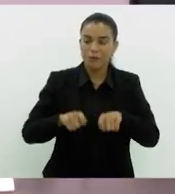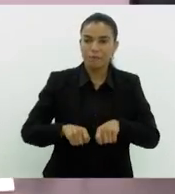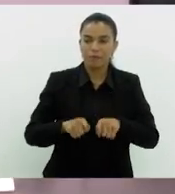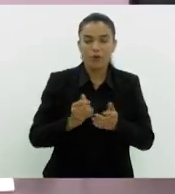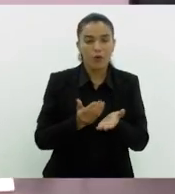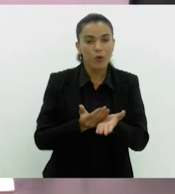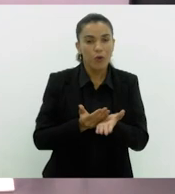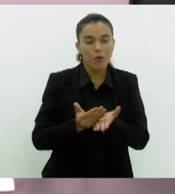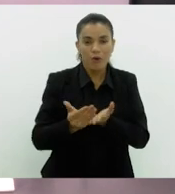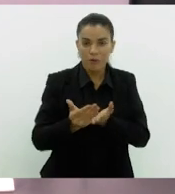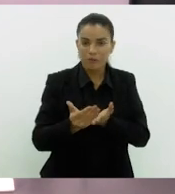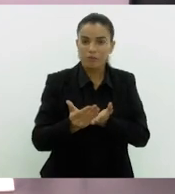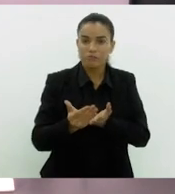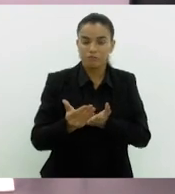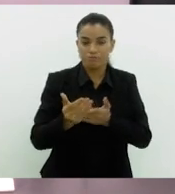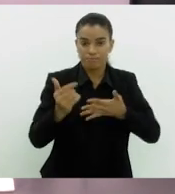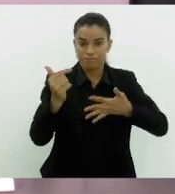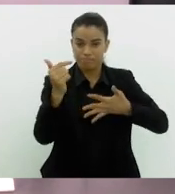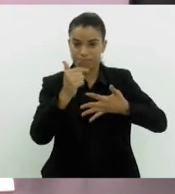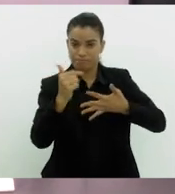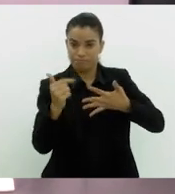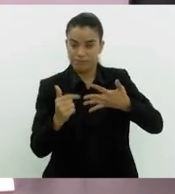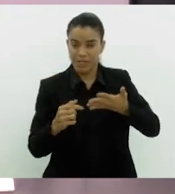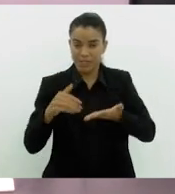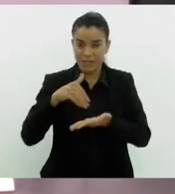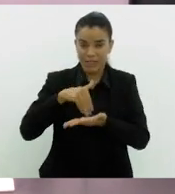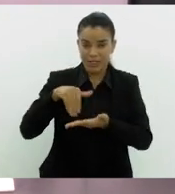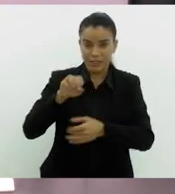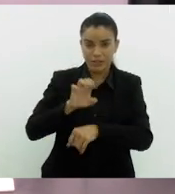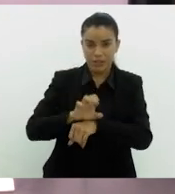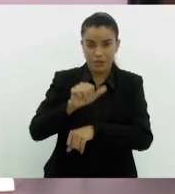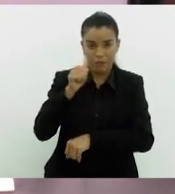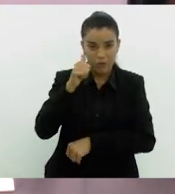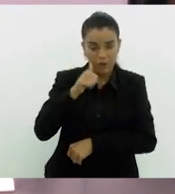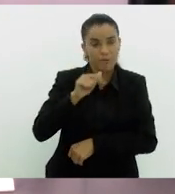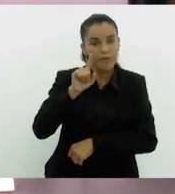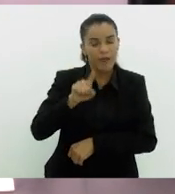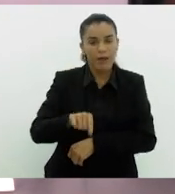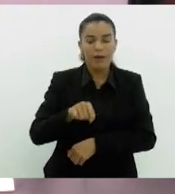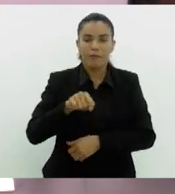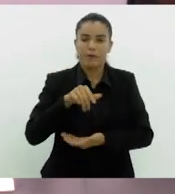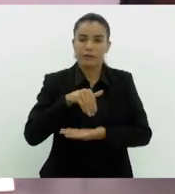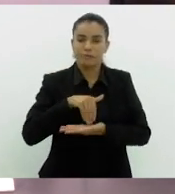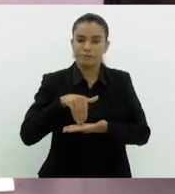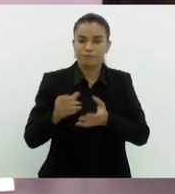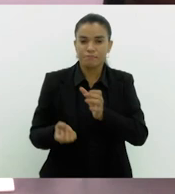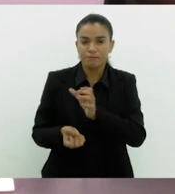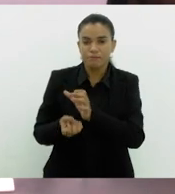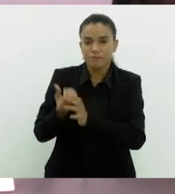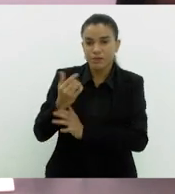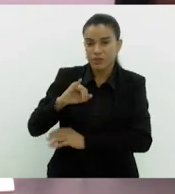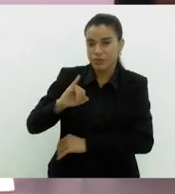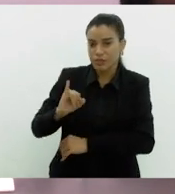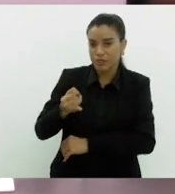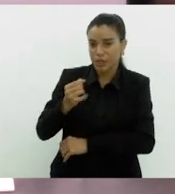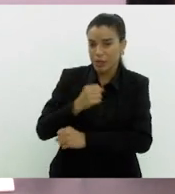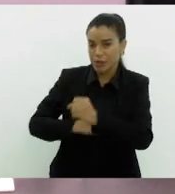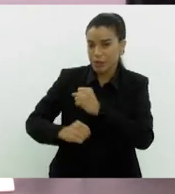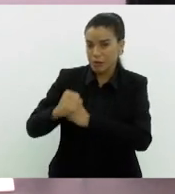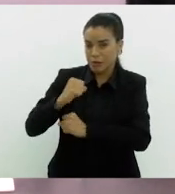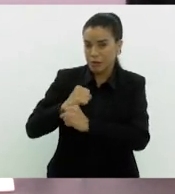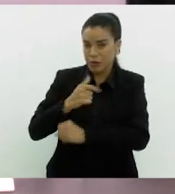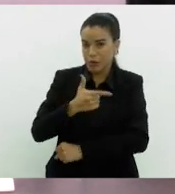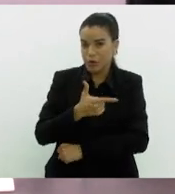Inicio trazendo para vocês algumas questões. A Secretaria de Estado da Mulher é uma secretaria que foi criada em janeiro do ano passado,